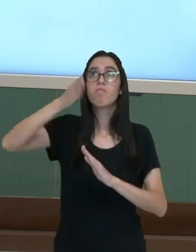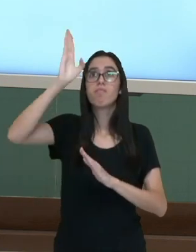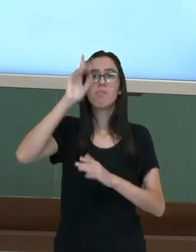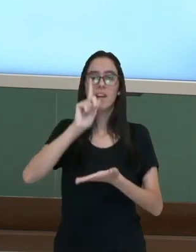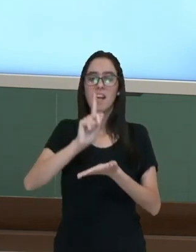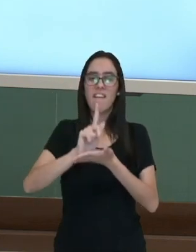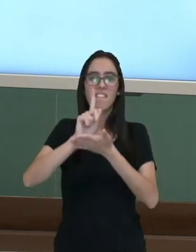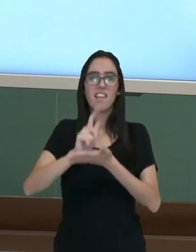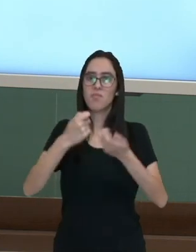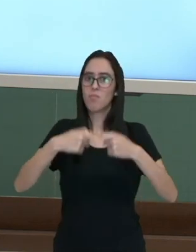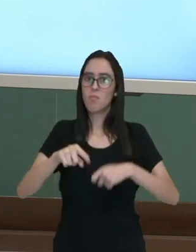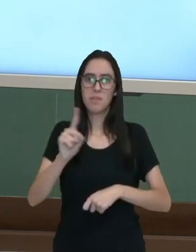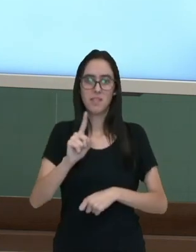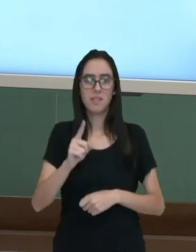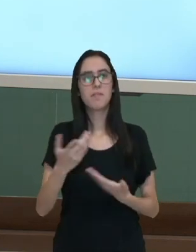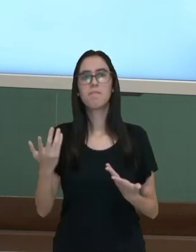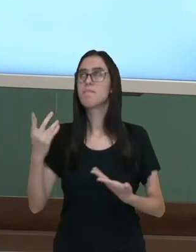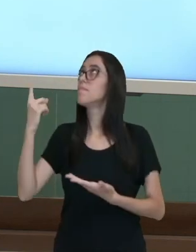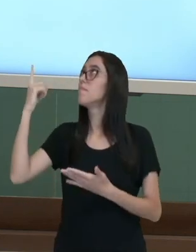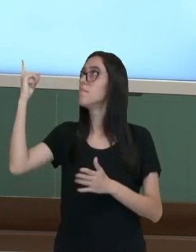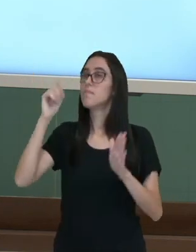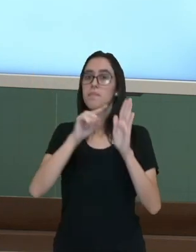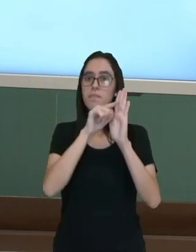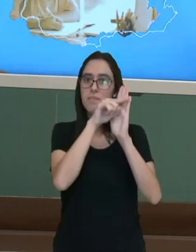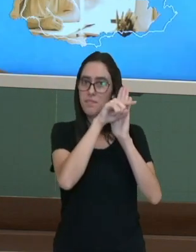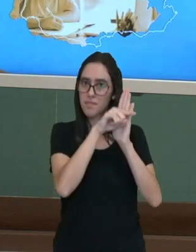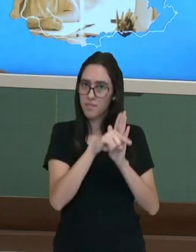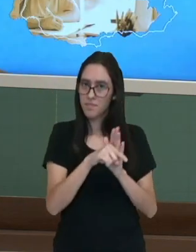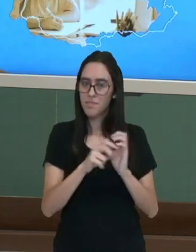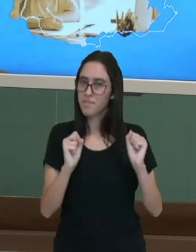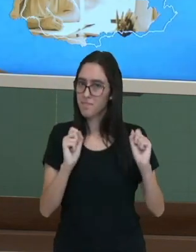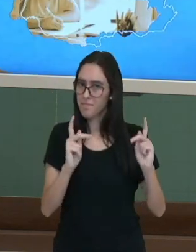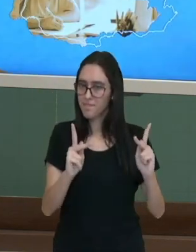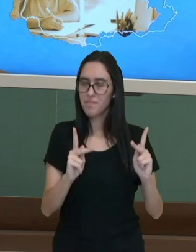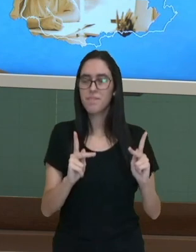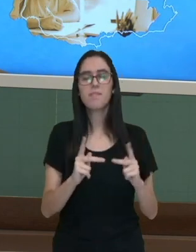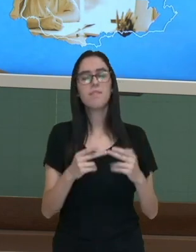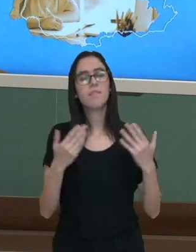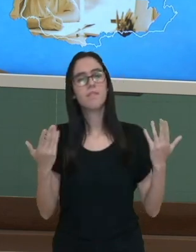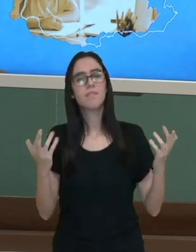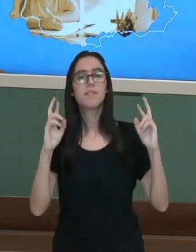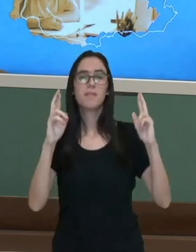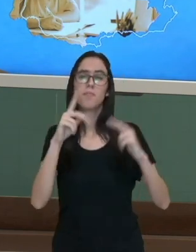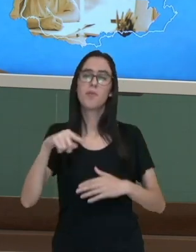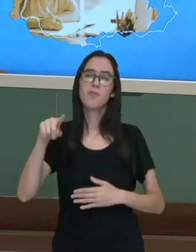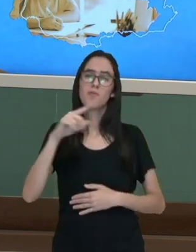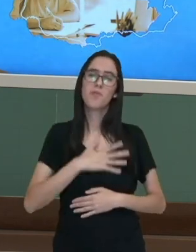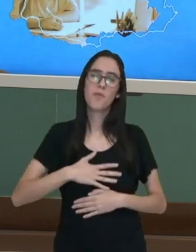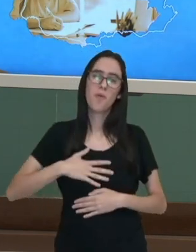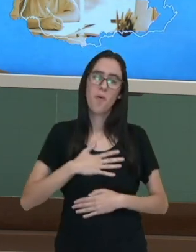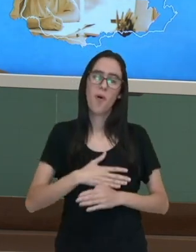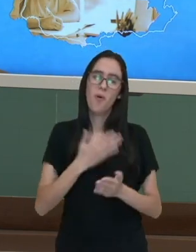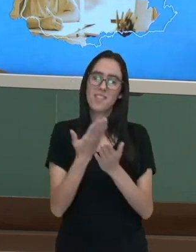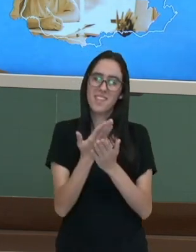gravitacional. Bem, nós temos aqui os nossas referências, e eu espero que vocês tenham gostado